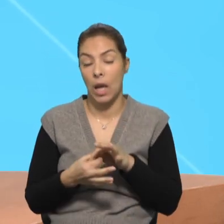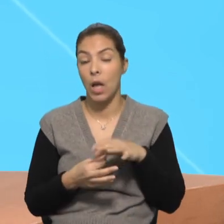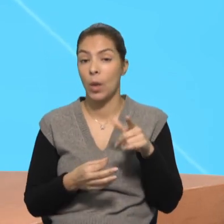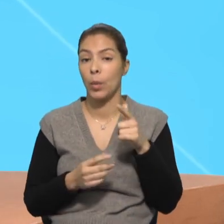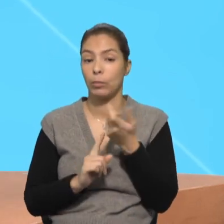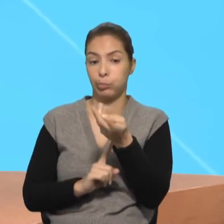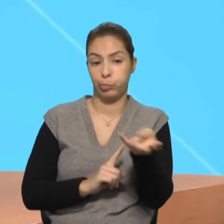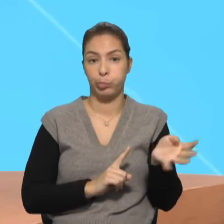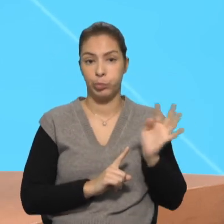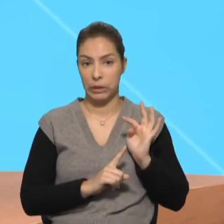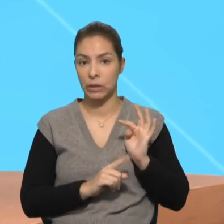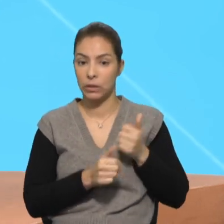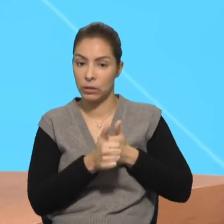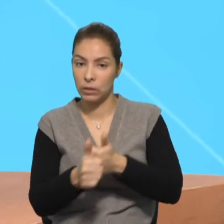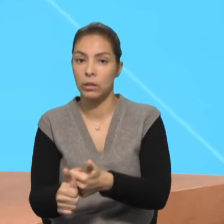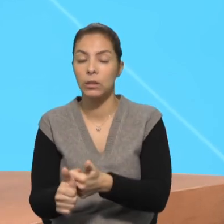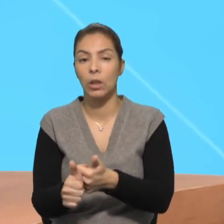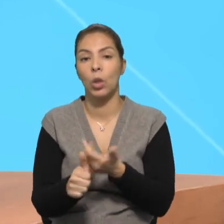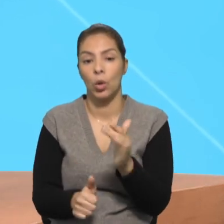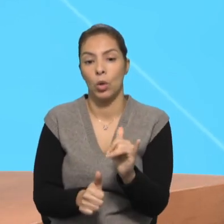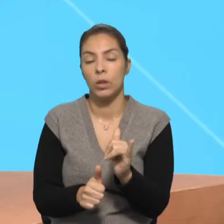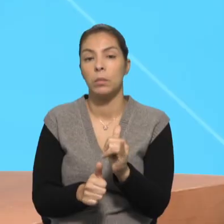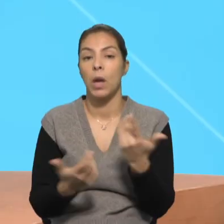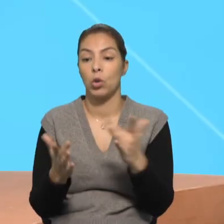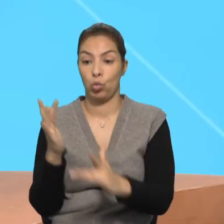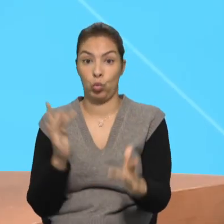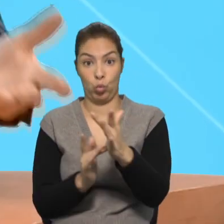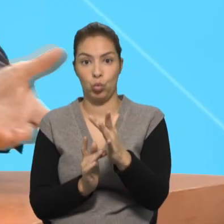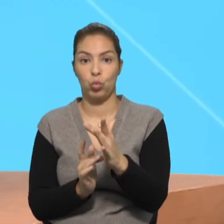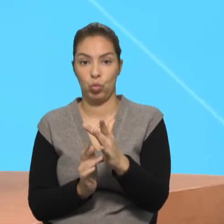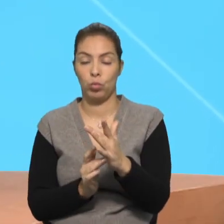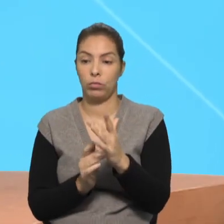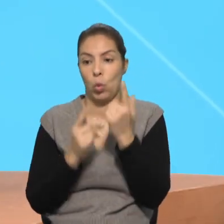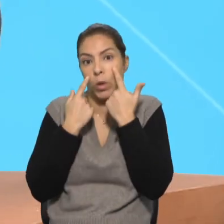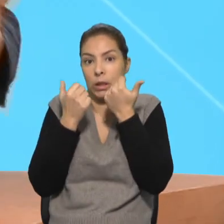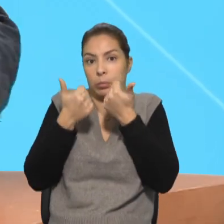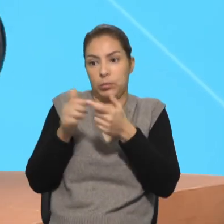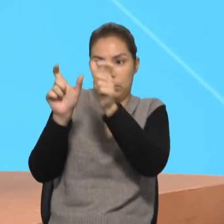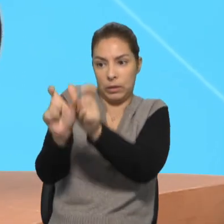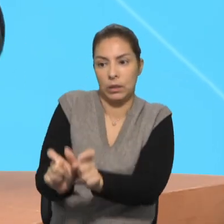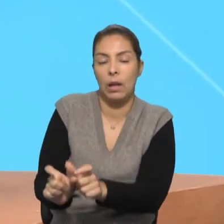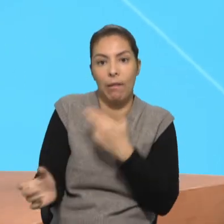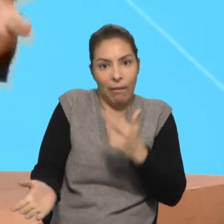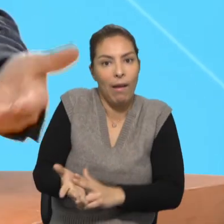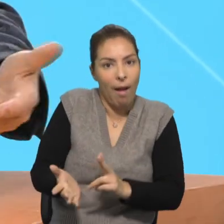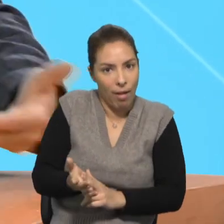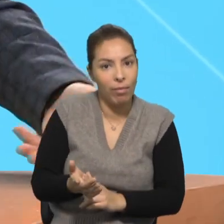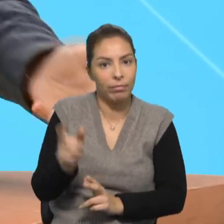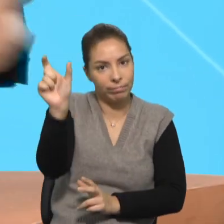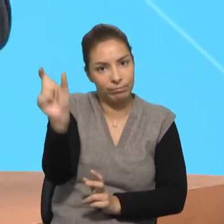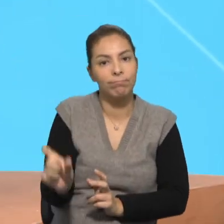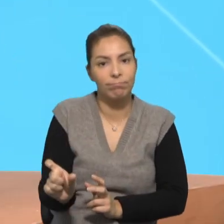no acontecimento de Jesus, do evento de Jesus, tal como ele era conhecido, como realidade eu diria